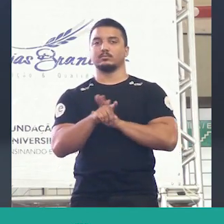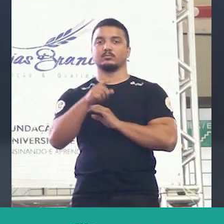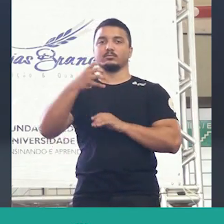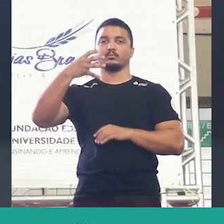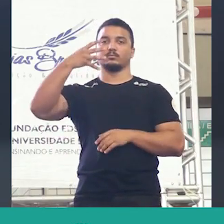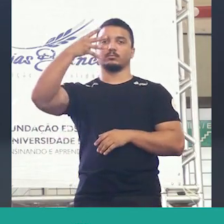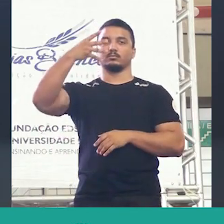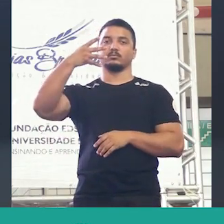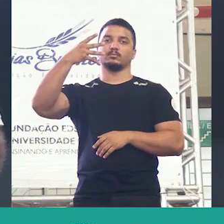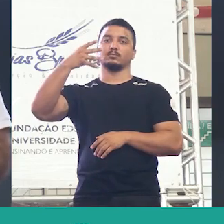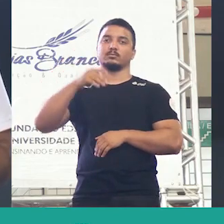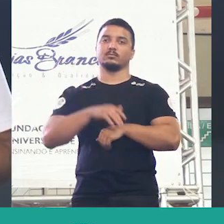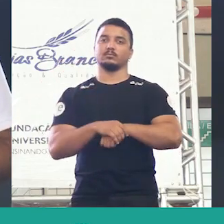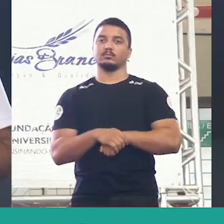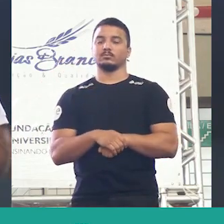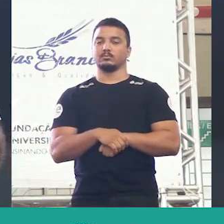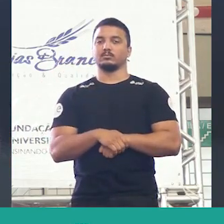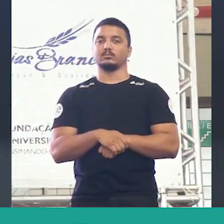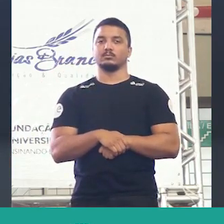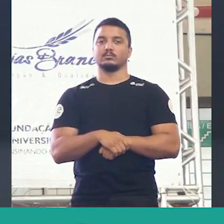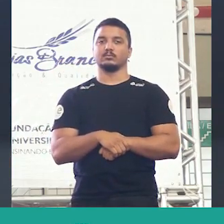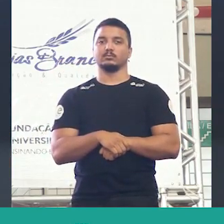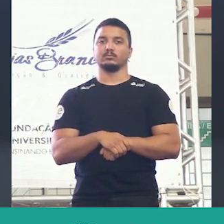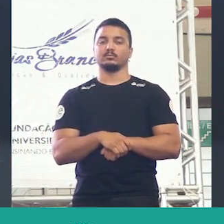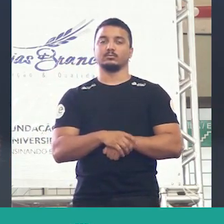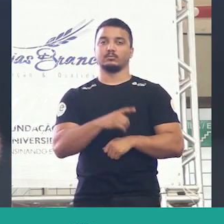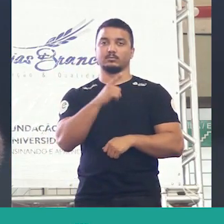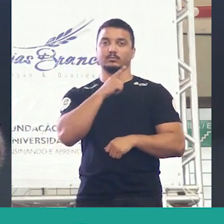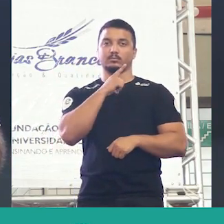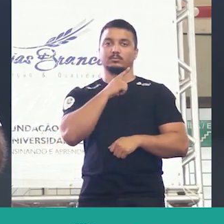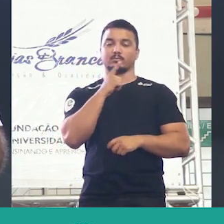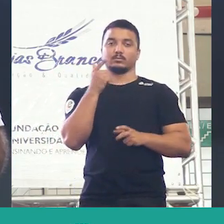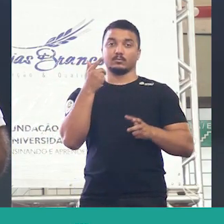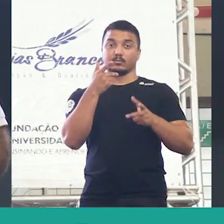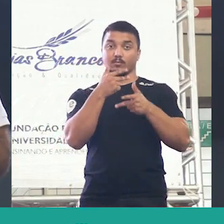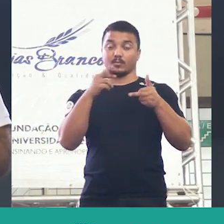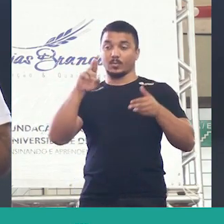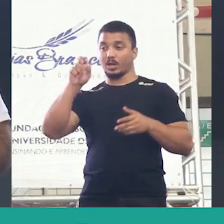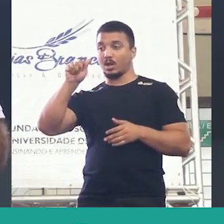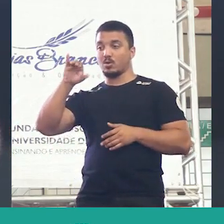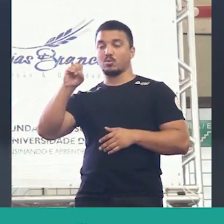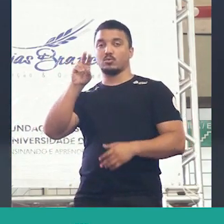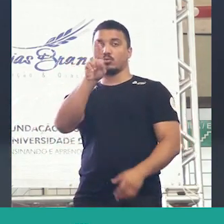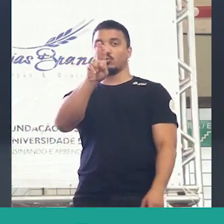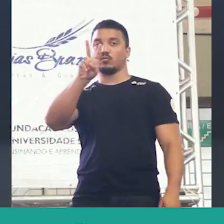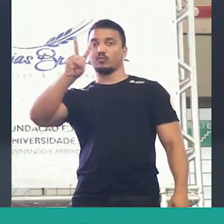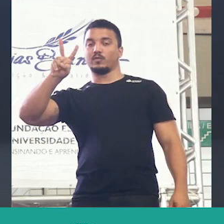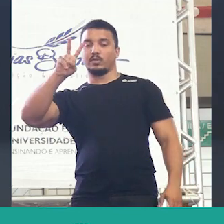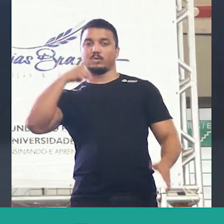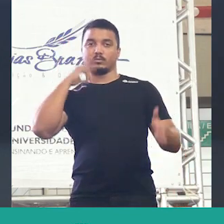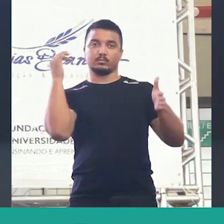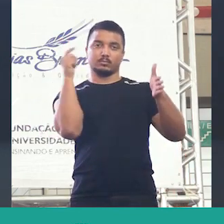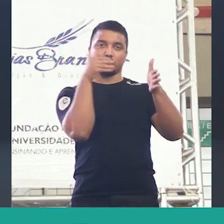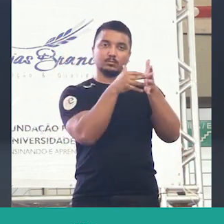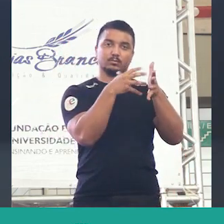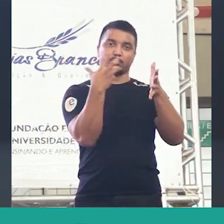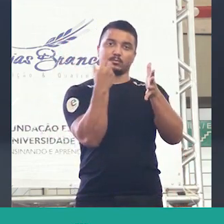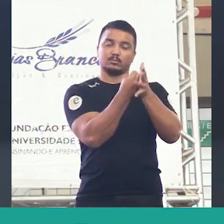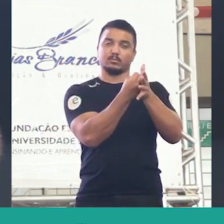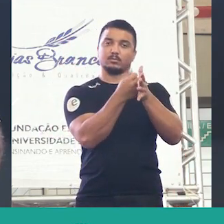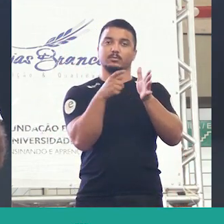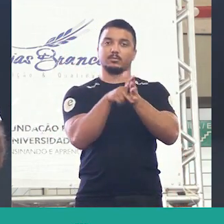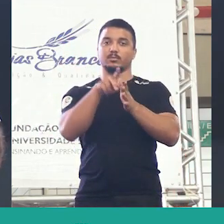Questão de número 4. Vamos lá. A incidência direta dos raios ultravioletas, um dos componentes de